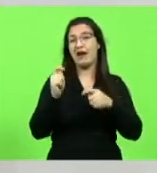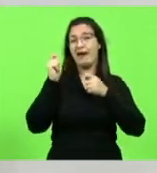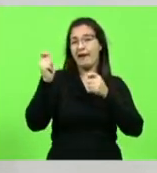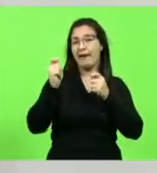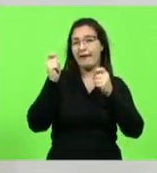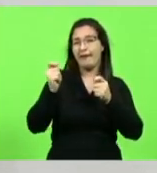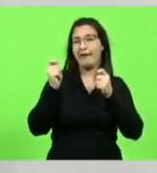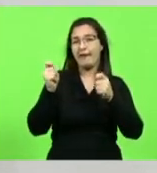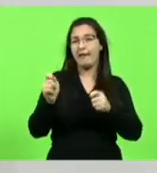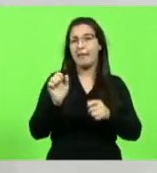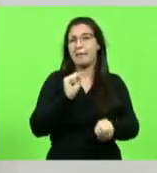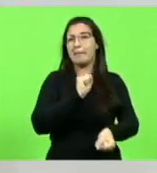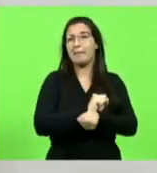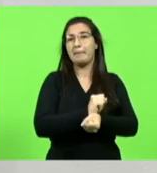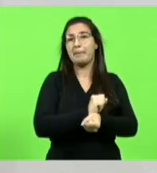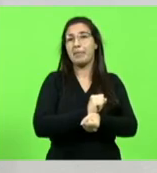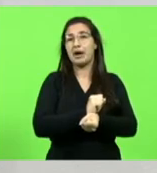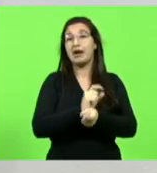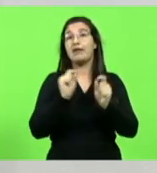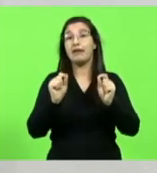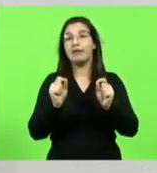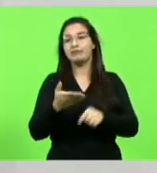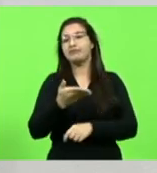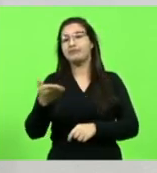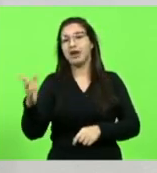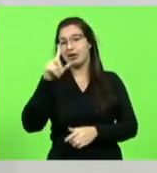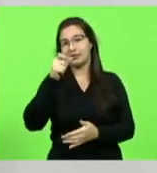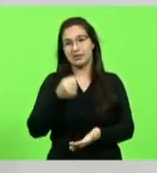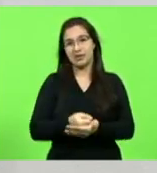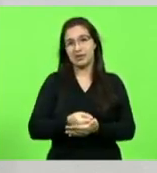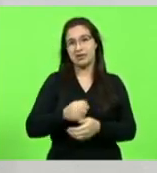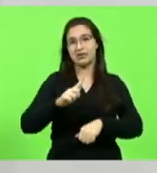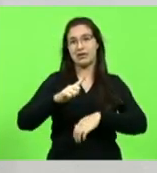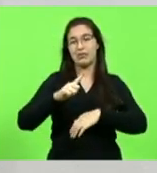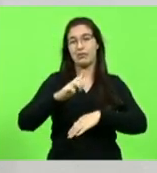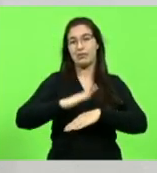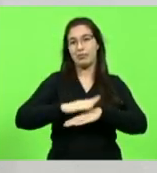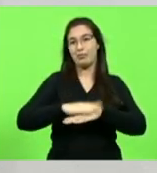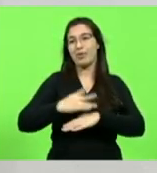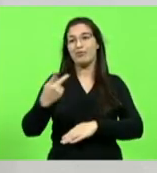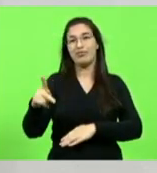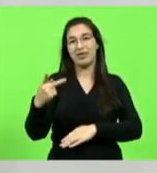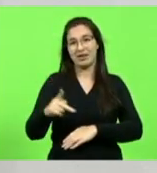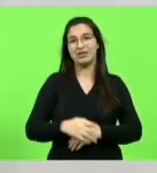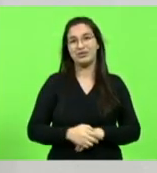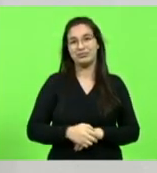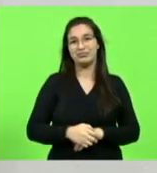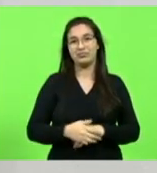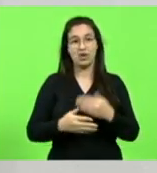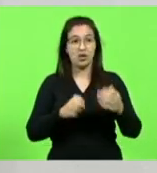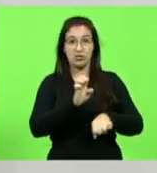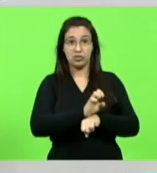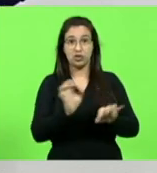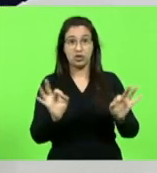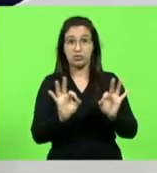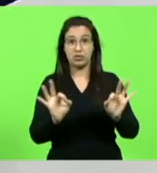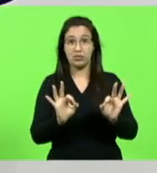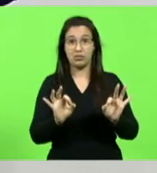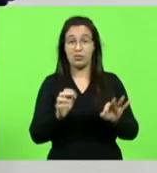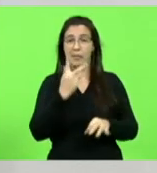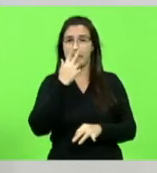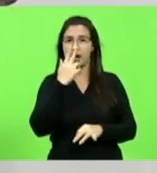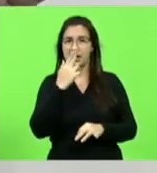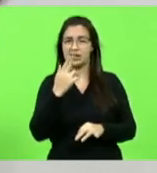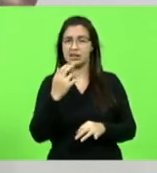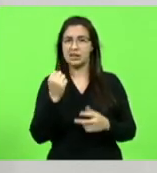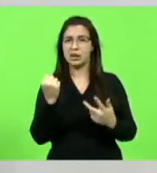fizeram são eles. Não é a justiça, não é o Estado. Ou seja, é um poder paralelo.